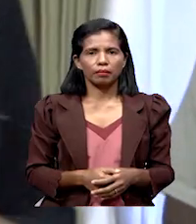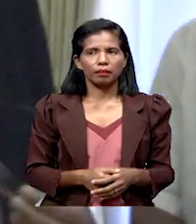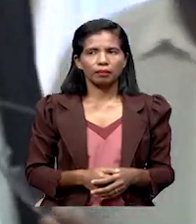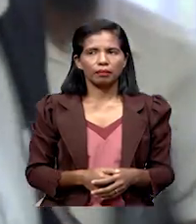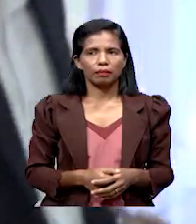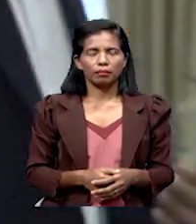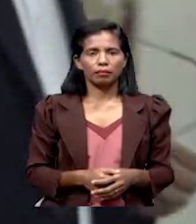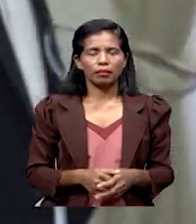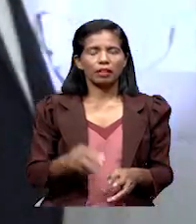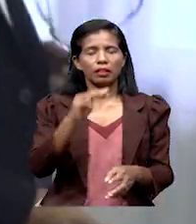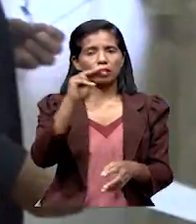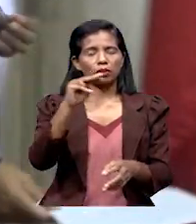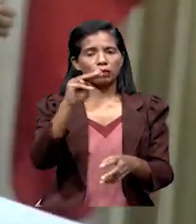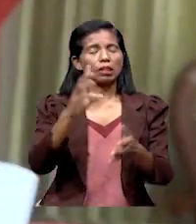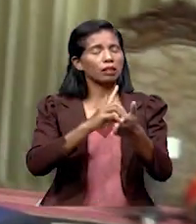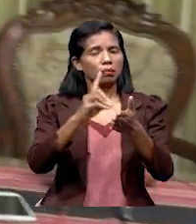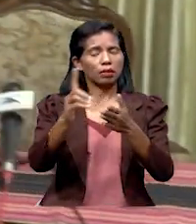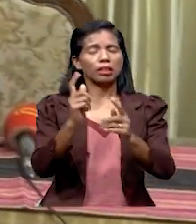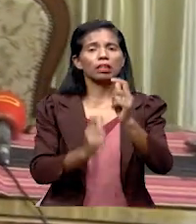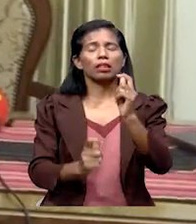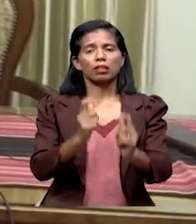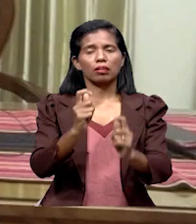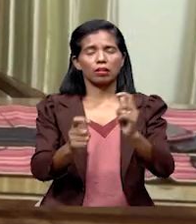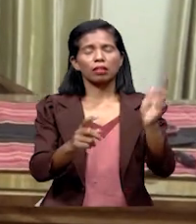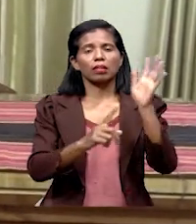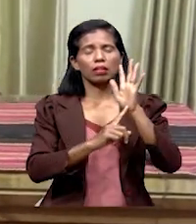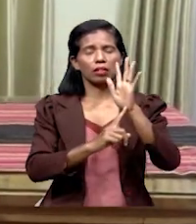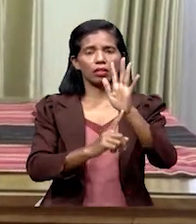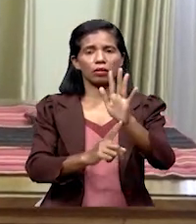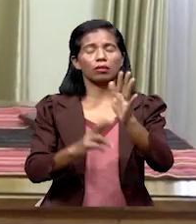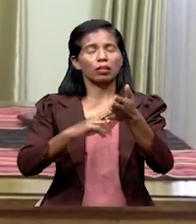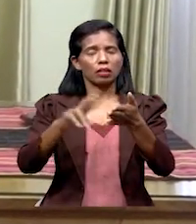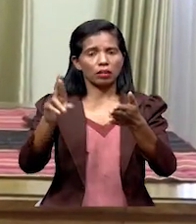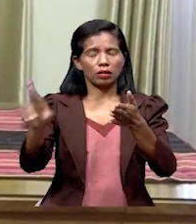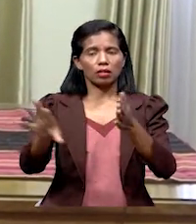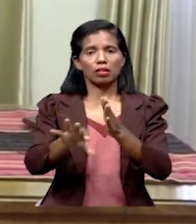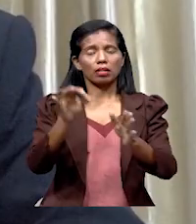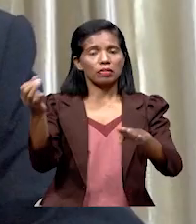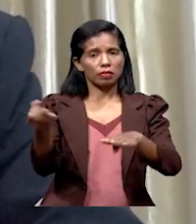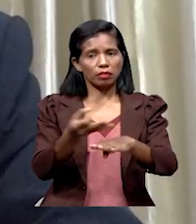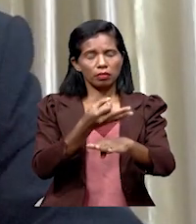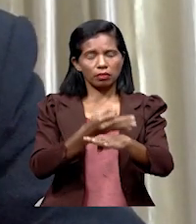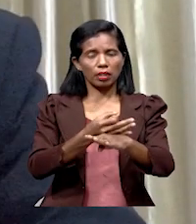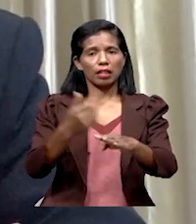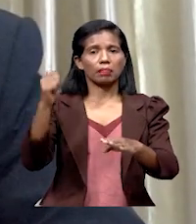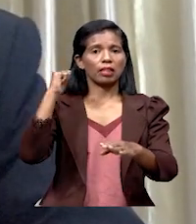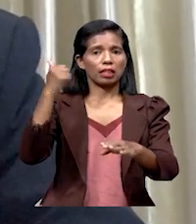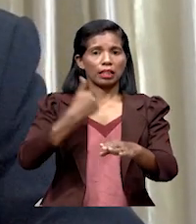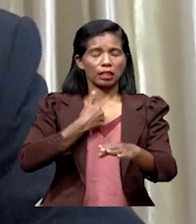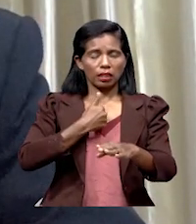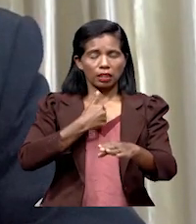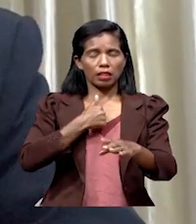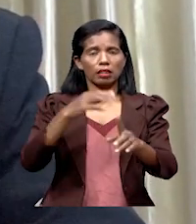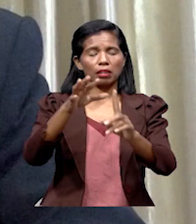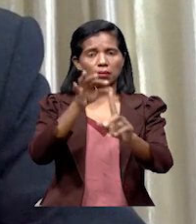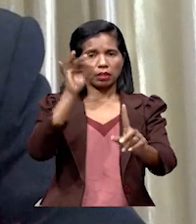E a segunda semana, né, Tribunal Recurso anuncia resultados de eleição documento candidatura presidente da República neve preenche requisito ato completa